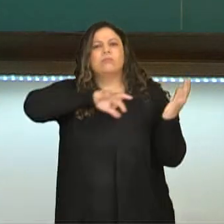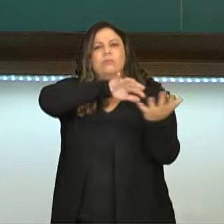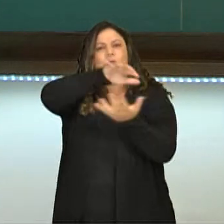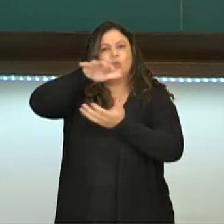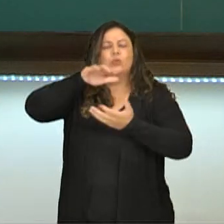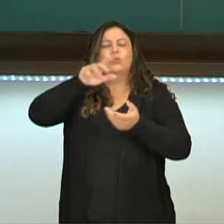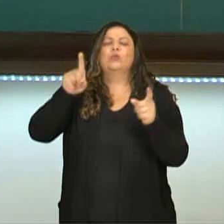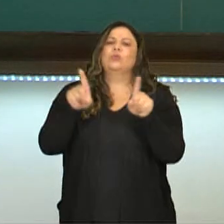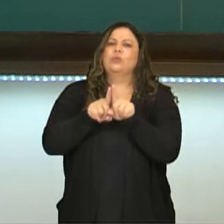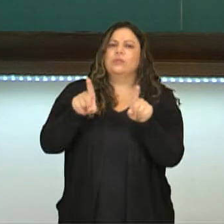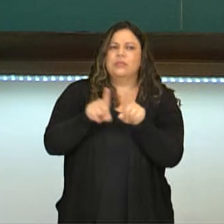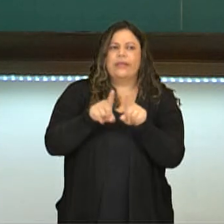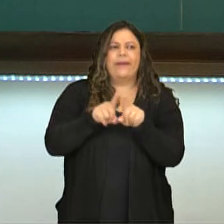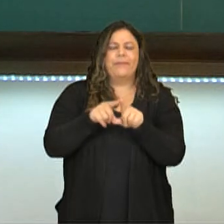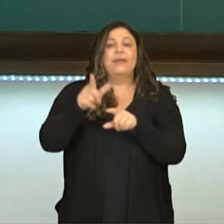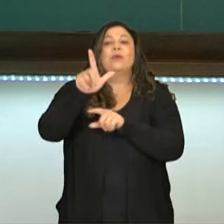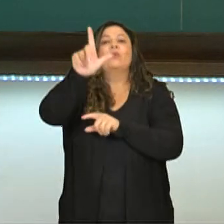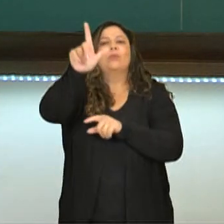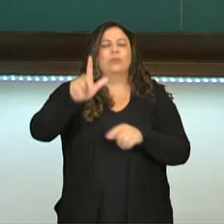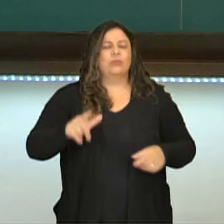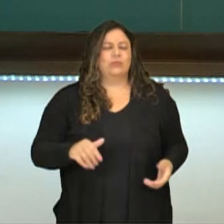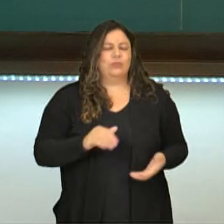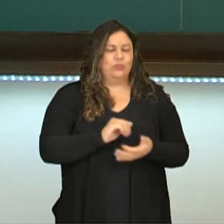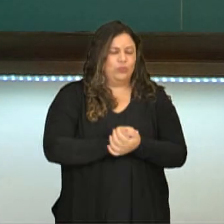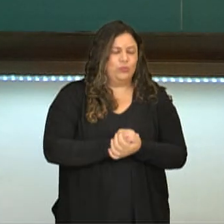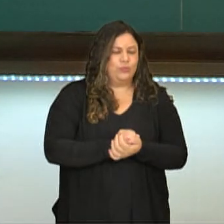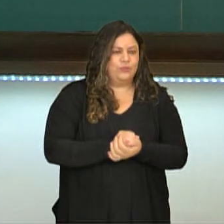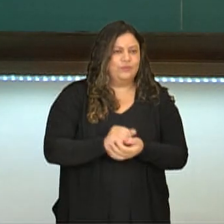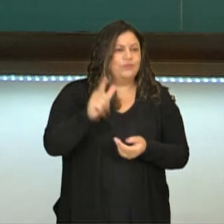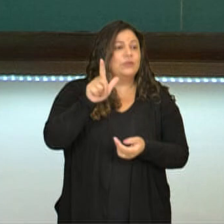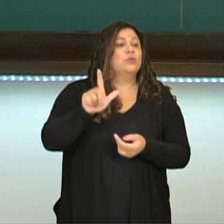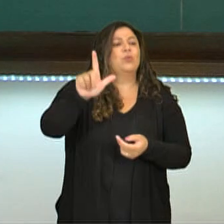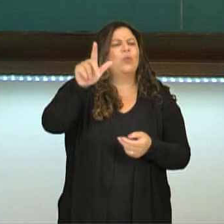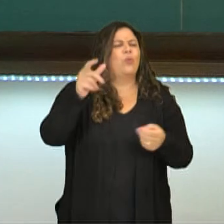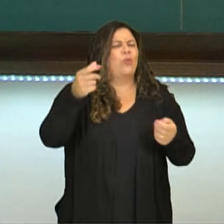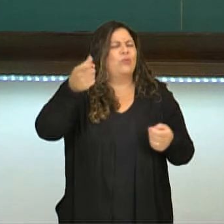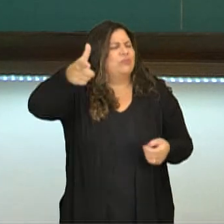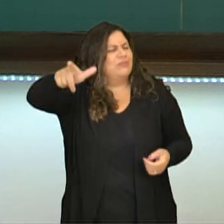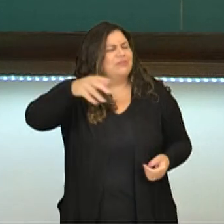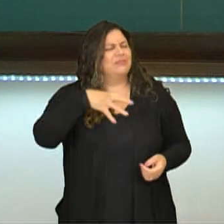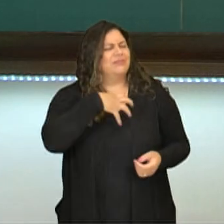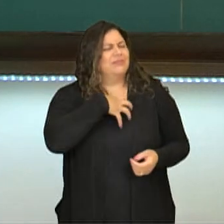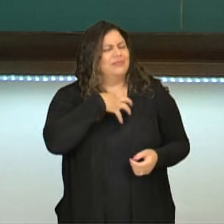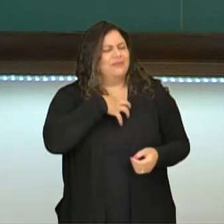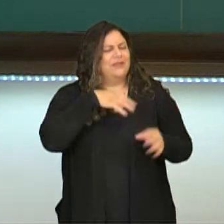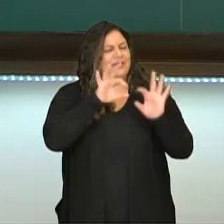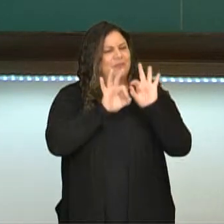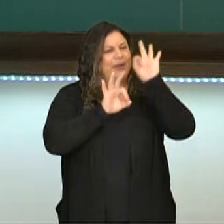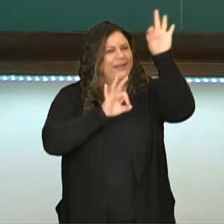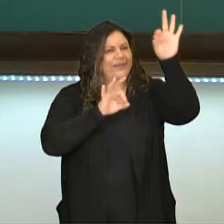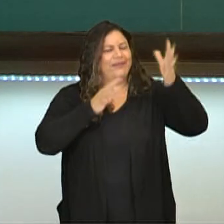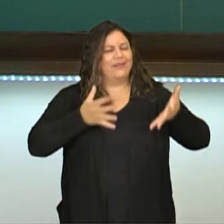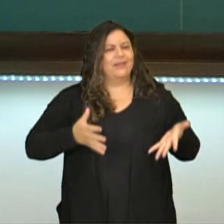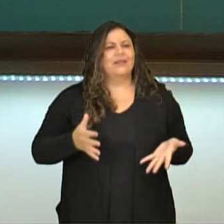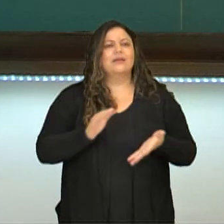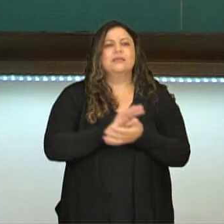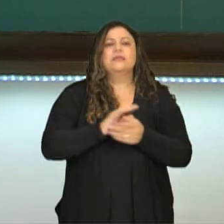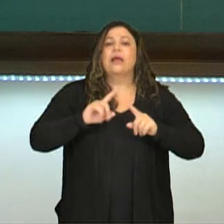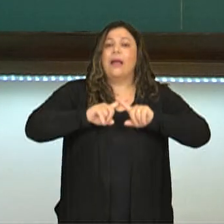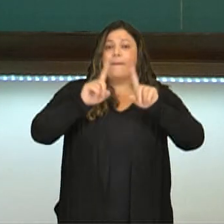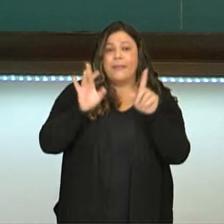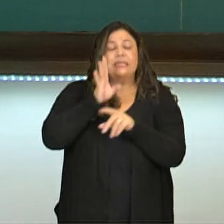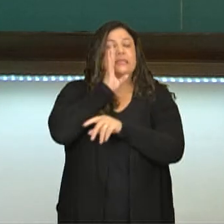né, daquele que a gente vai chamar de outro. E aquele outro, né, de fato, de maneira diferente, um pouco mais distante. Mas o bacana é